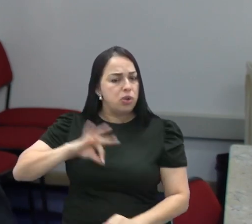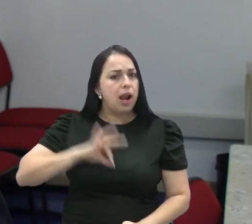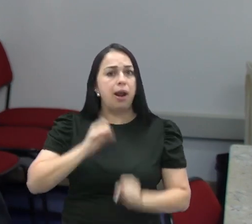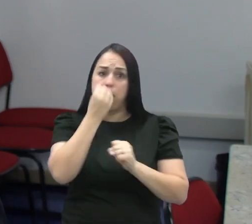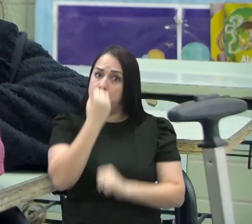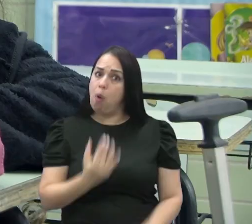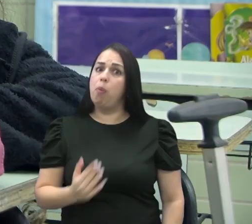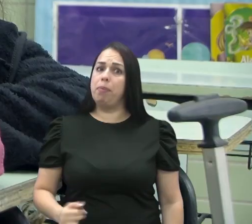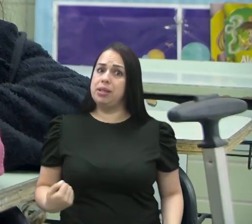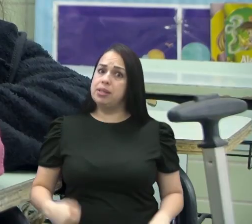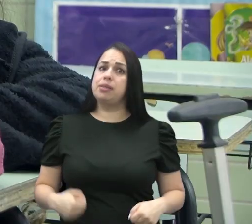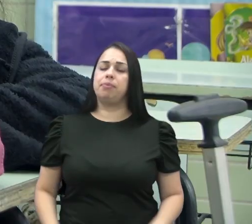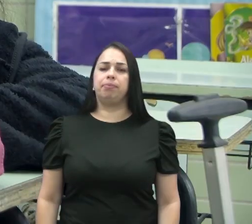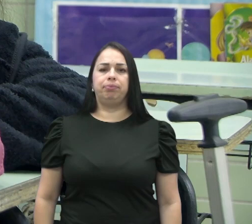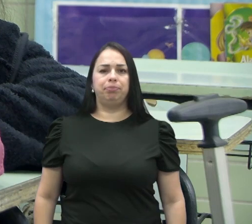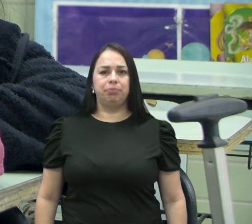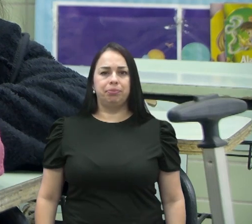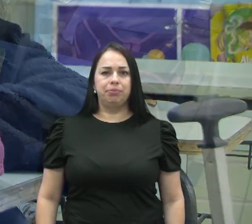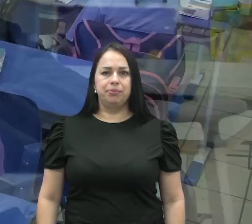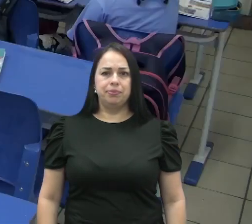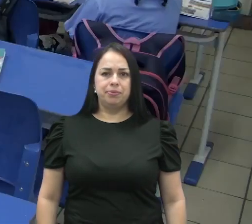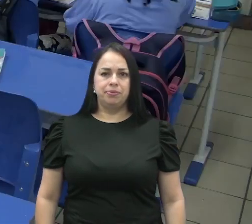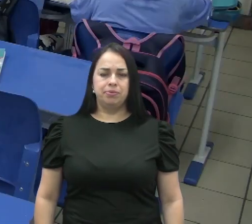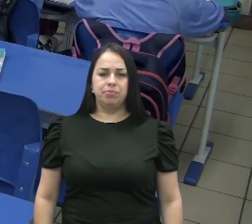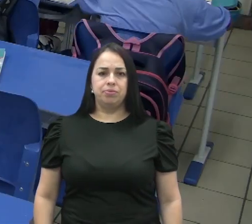devidamente remunerada.